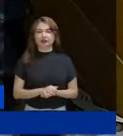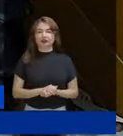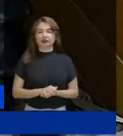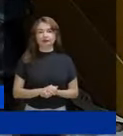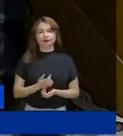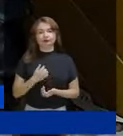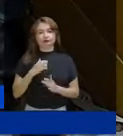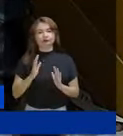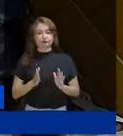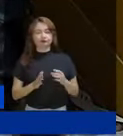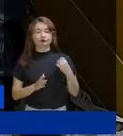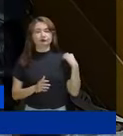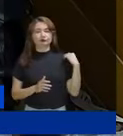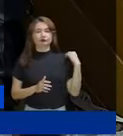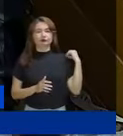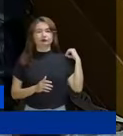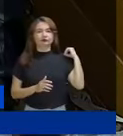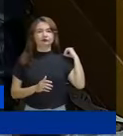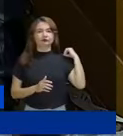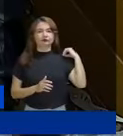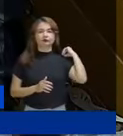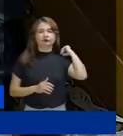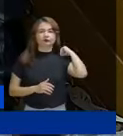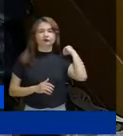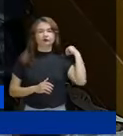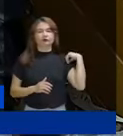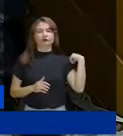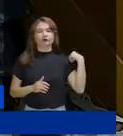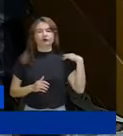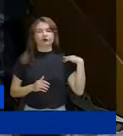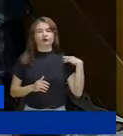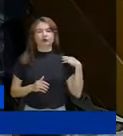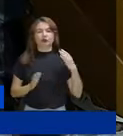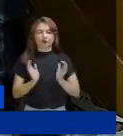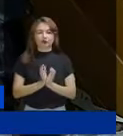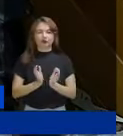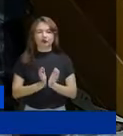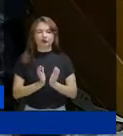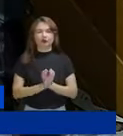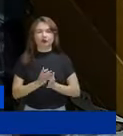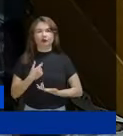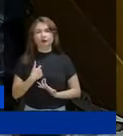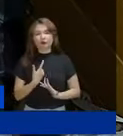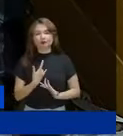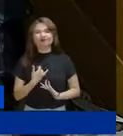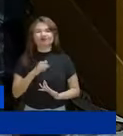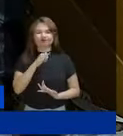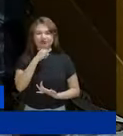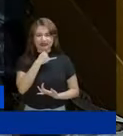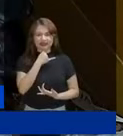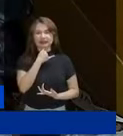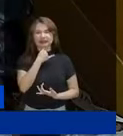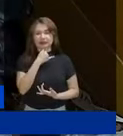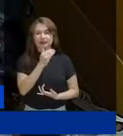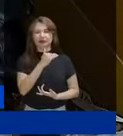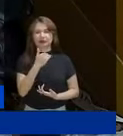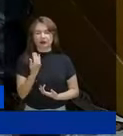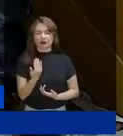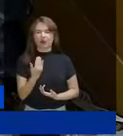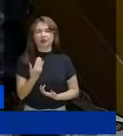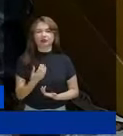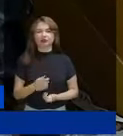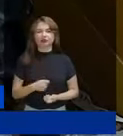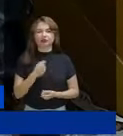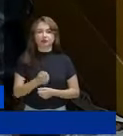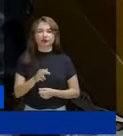já manifestei no grupo o meu pesar em relação ao falecimento do doutor